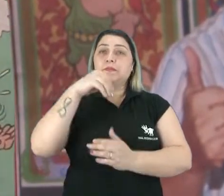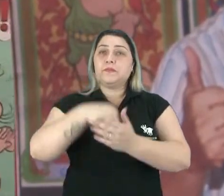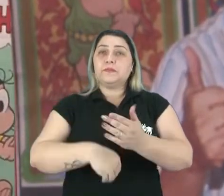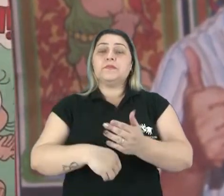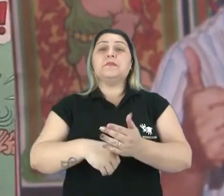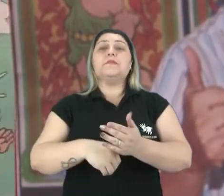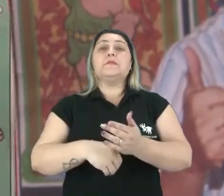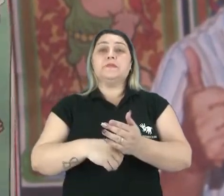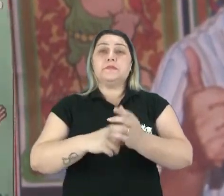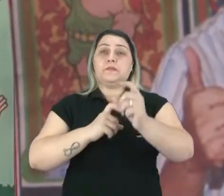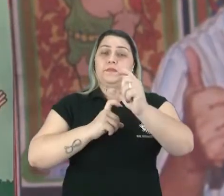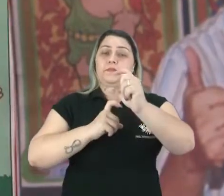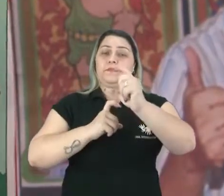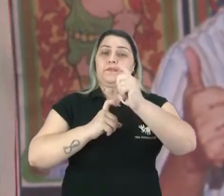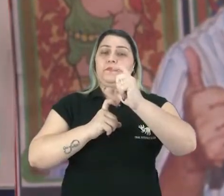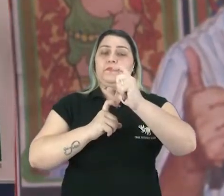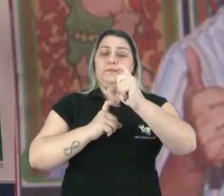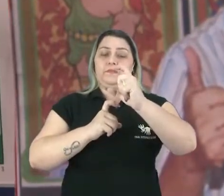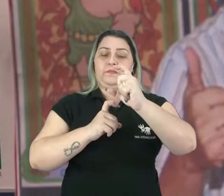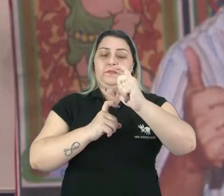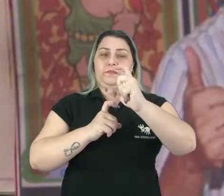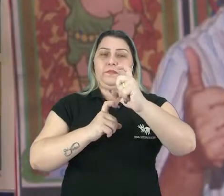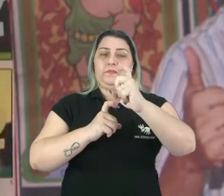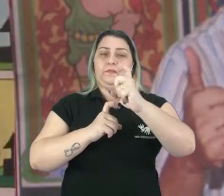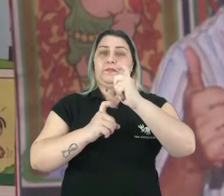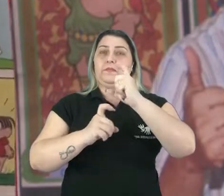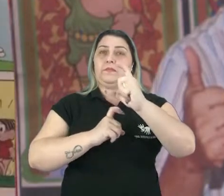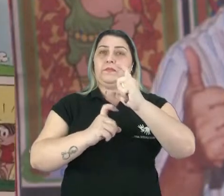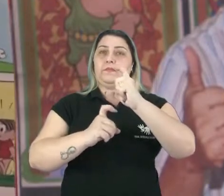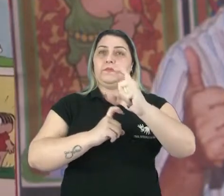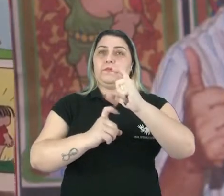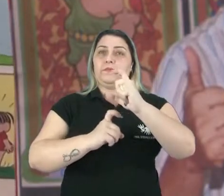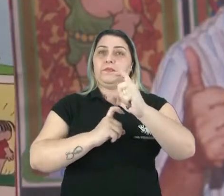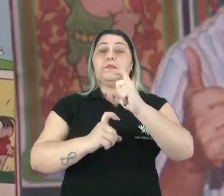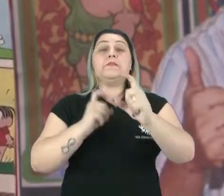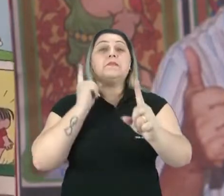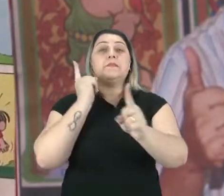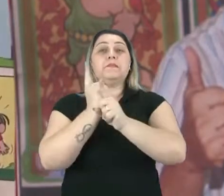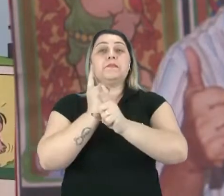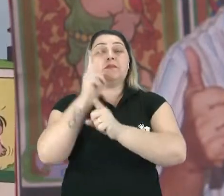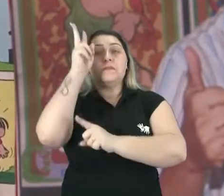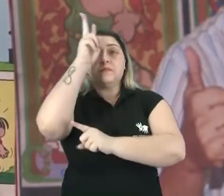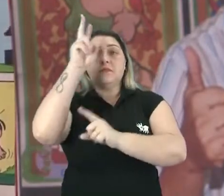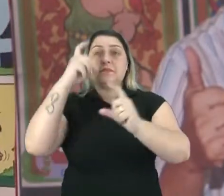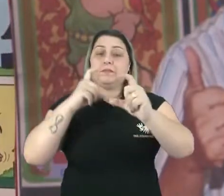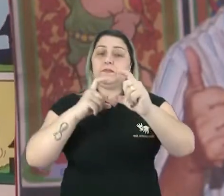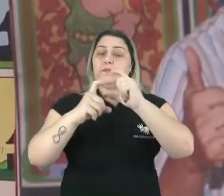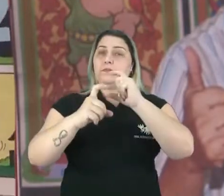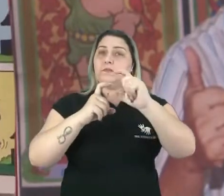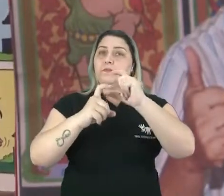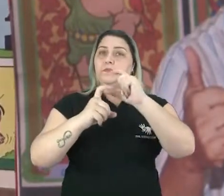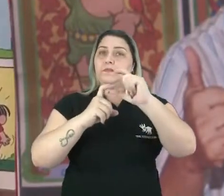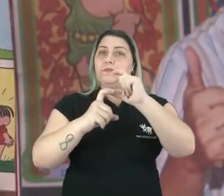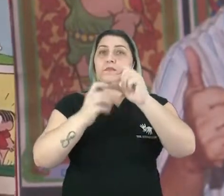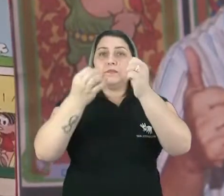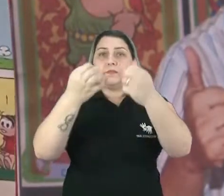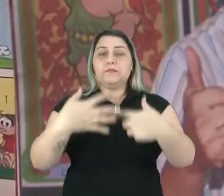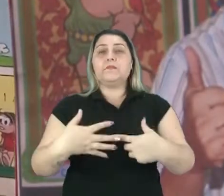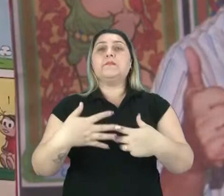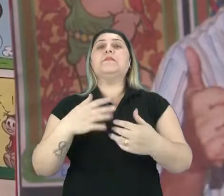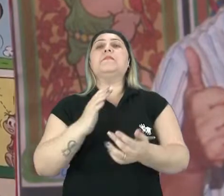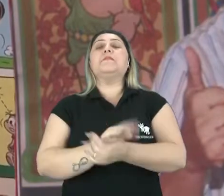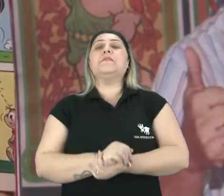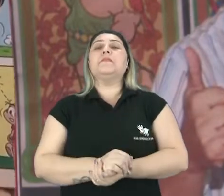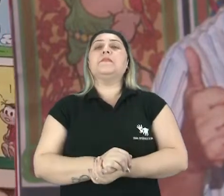Dentro do gibi nós vamos encontrar a história em quadrinhos, ou seja, a história vai ser